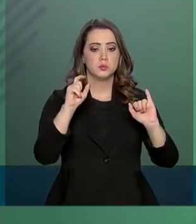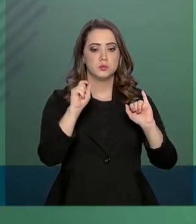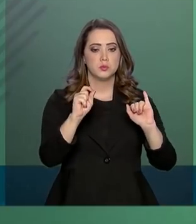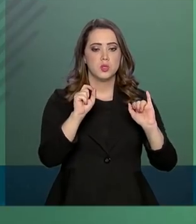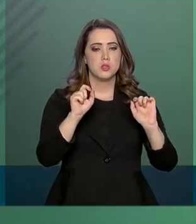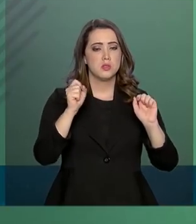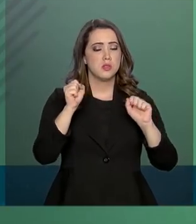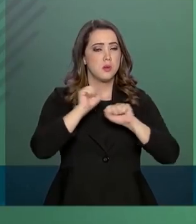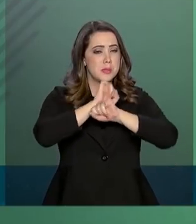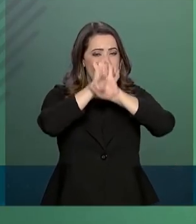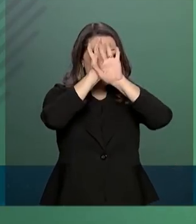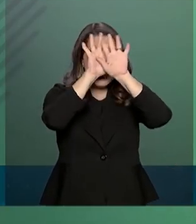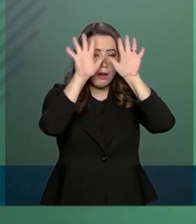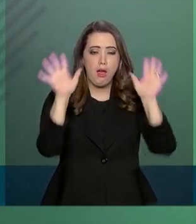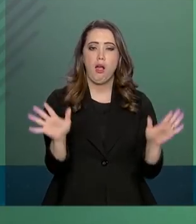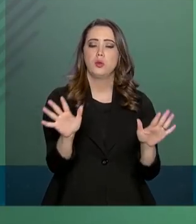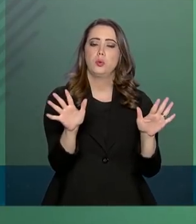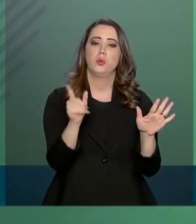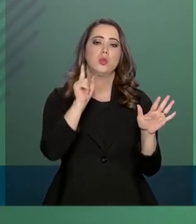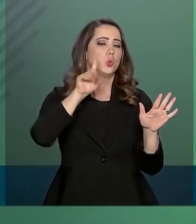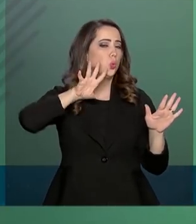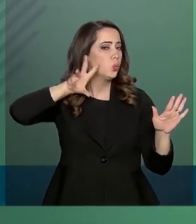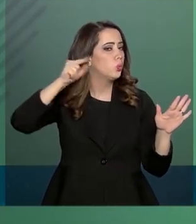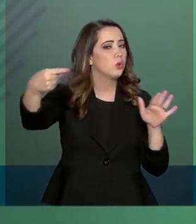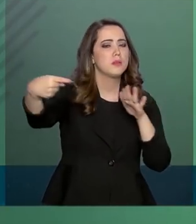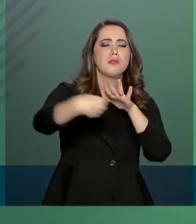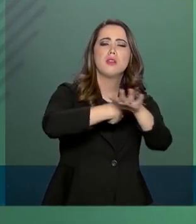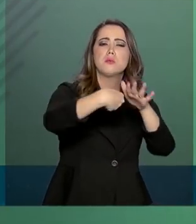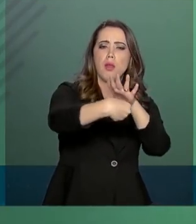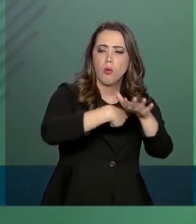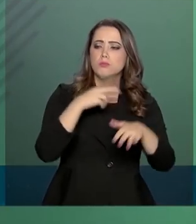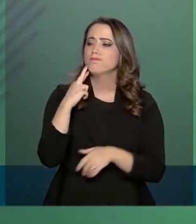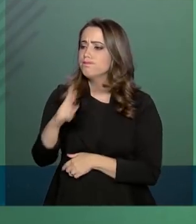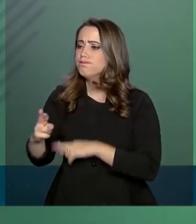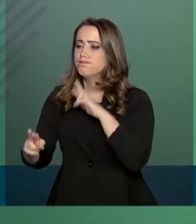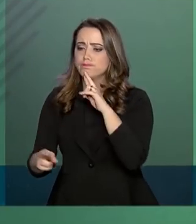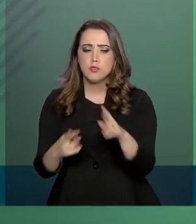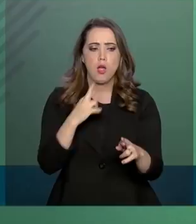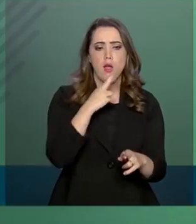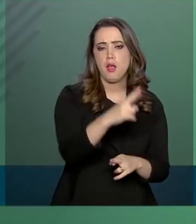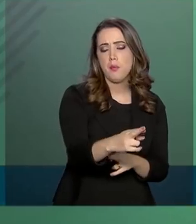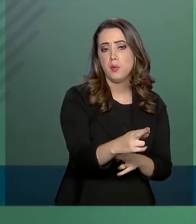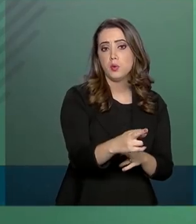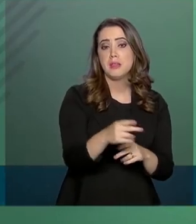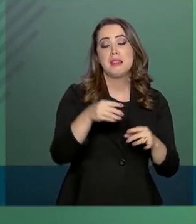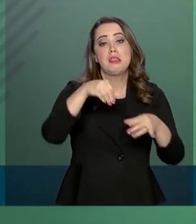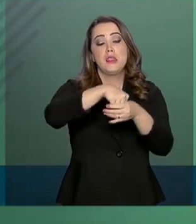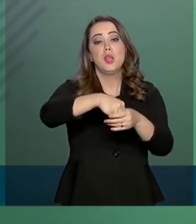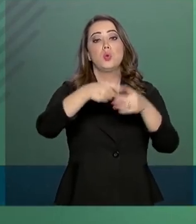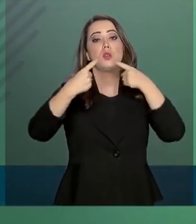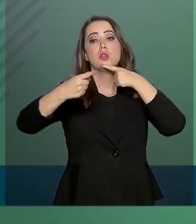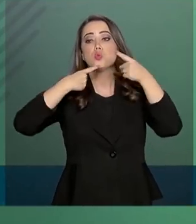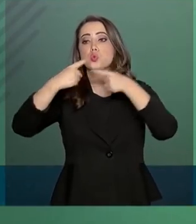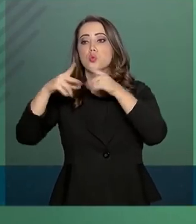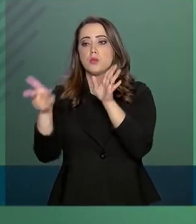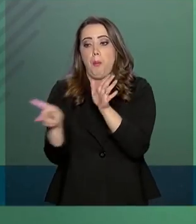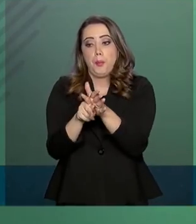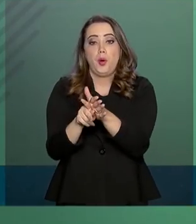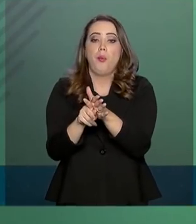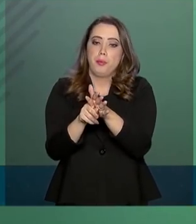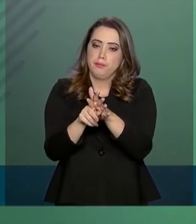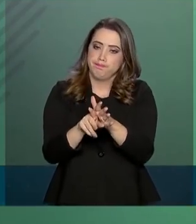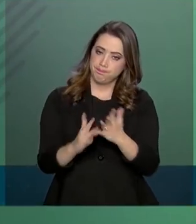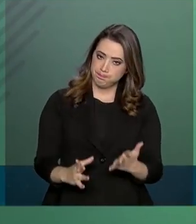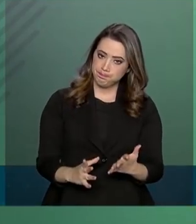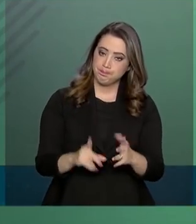iluminadas de todas as perguntas respondidas na discussão de mérito cabe ressaltar